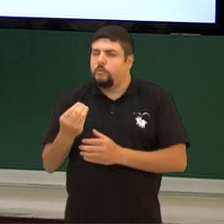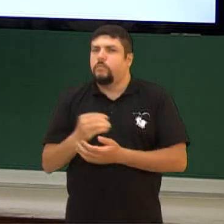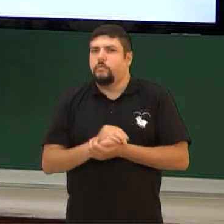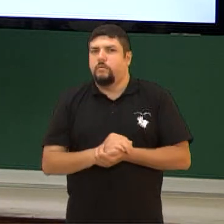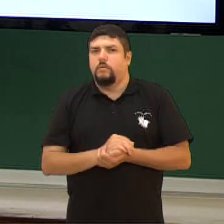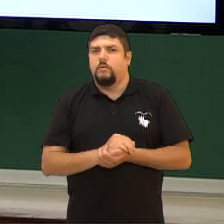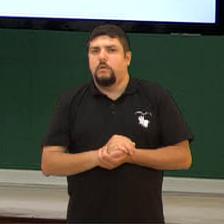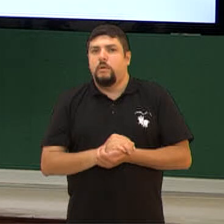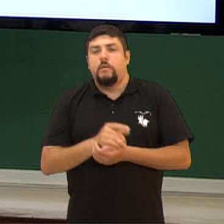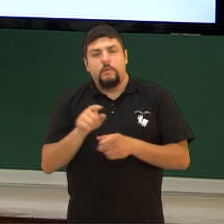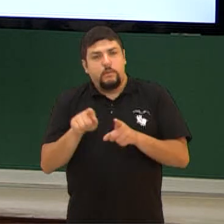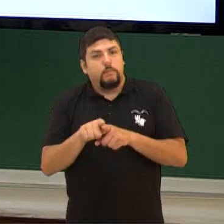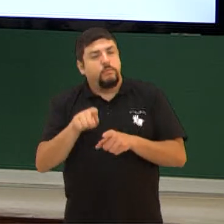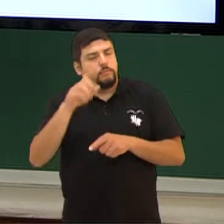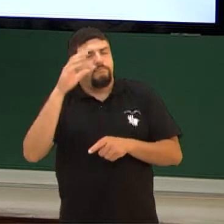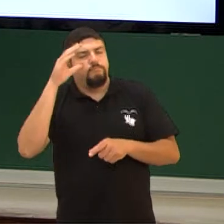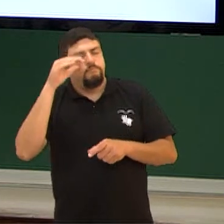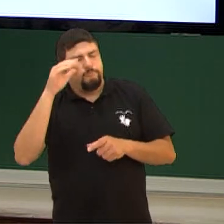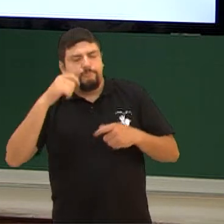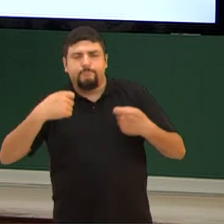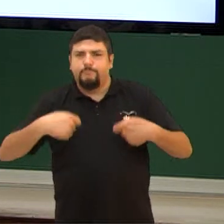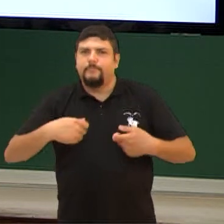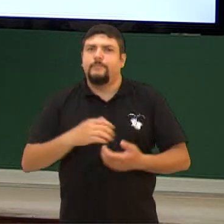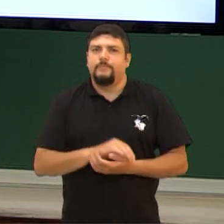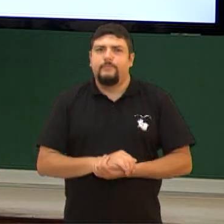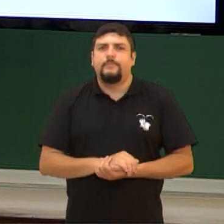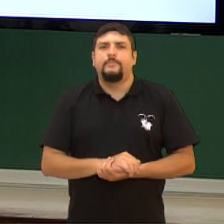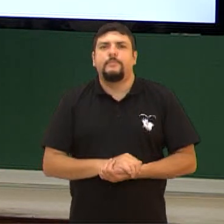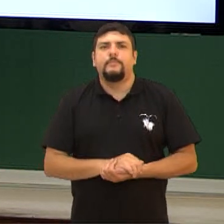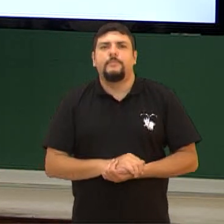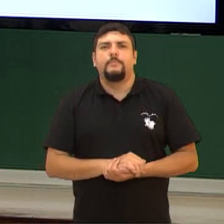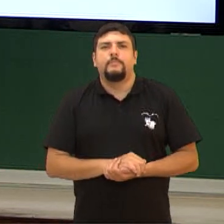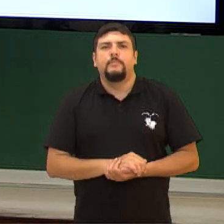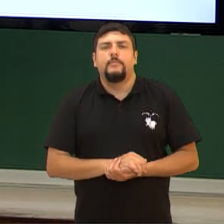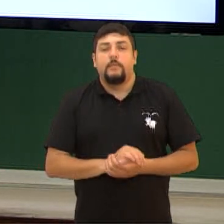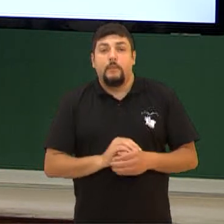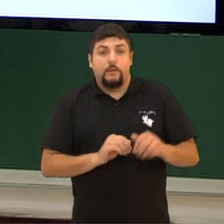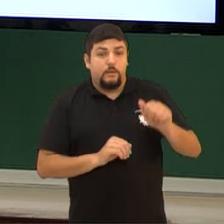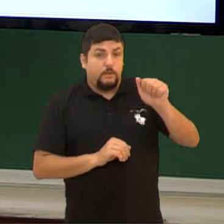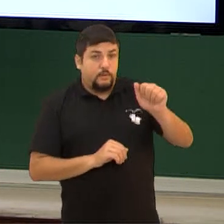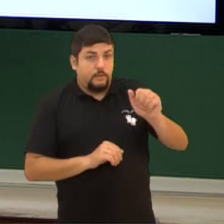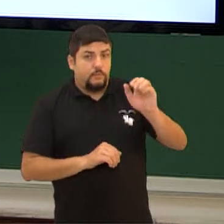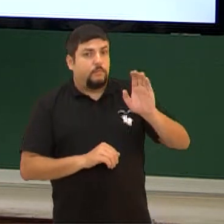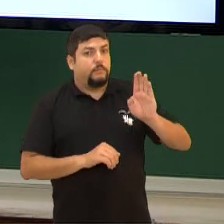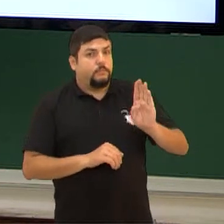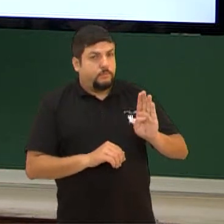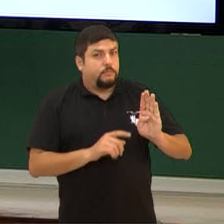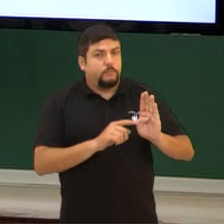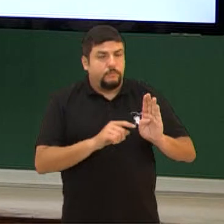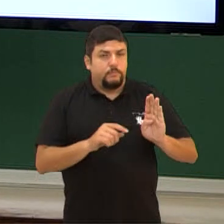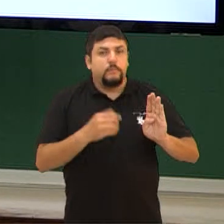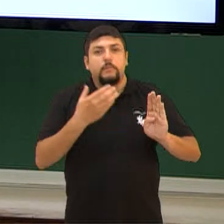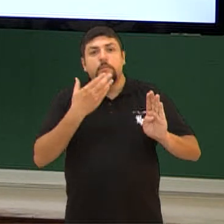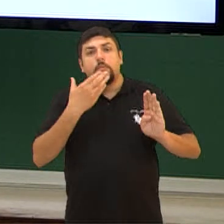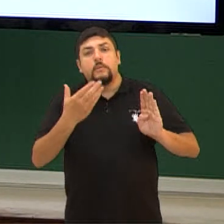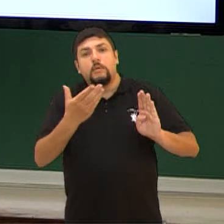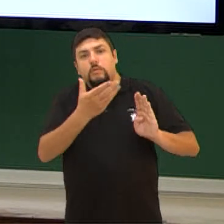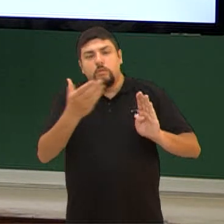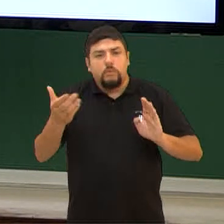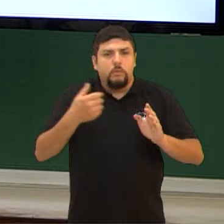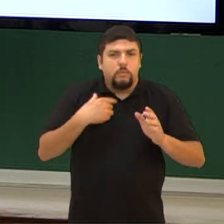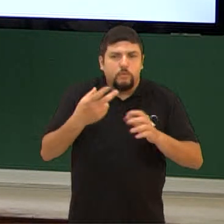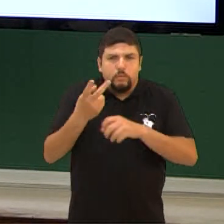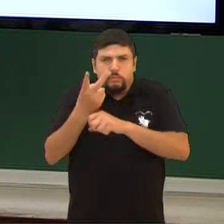essa curiosidade também. Então, olha só, tanto na letra A quanto na letra B, eu tinha pedido que você buscasse